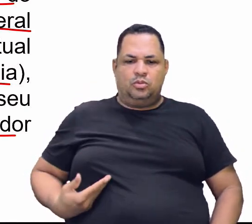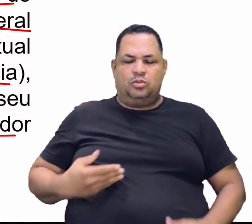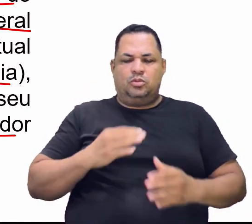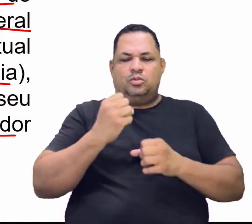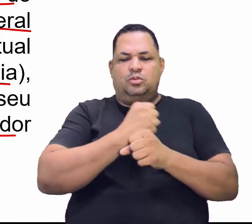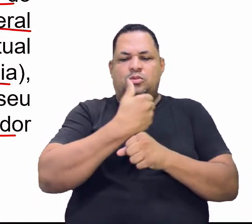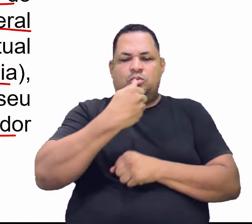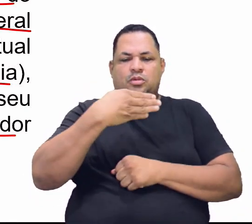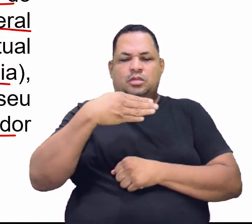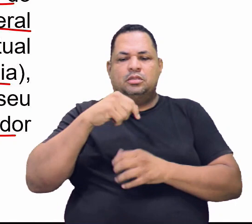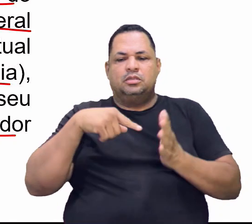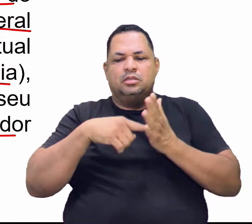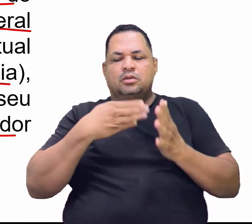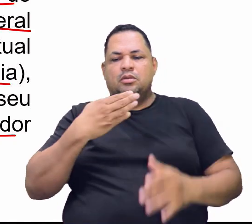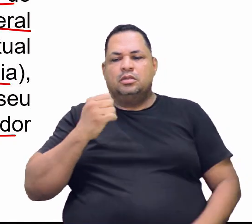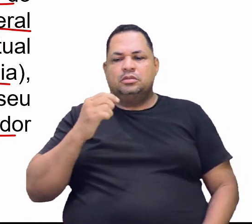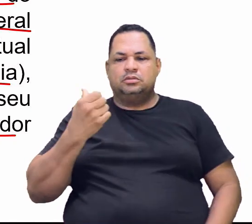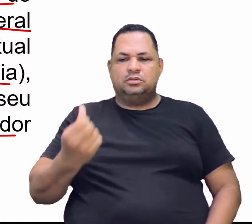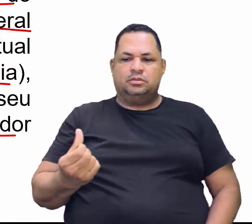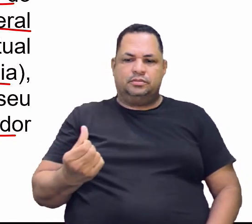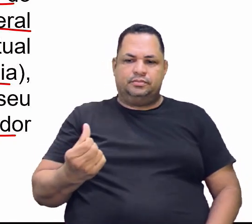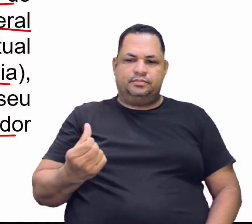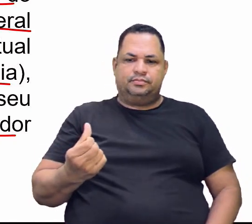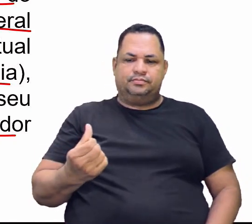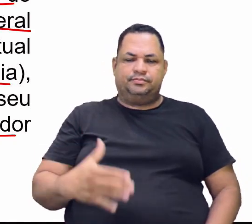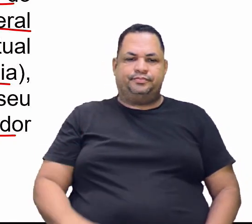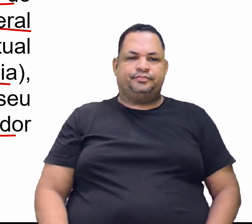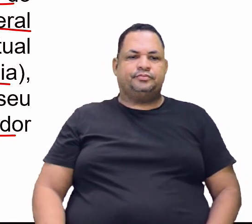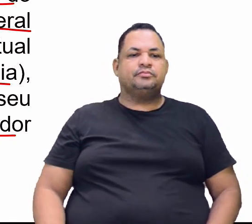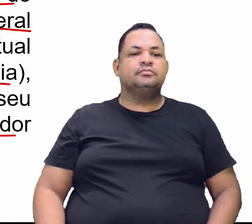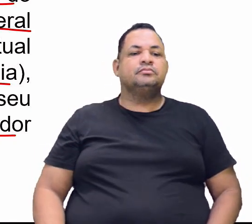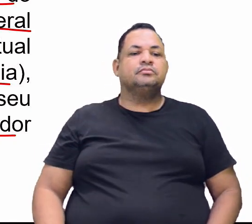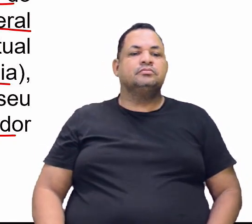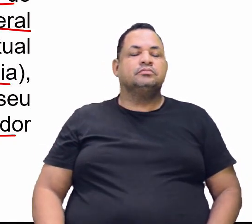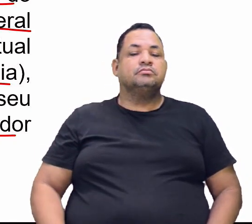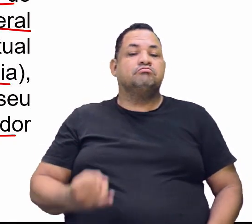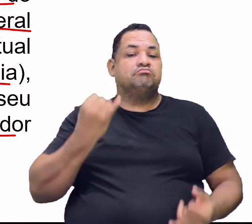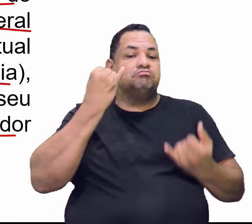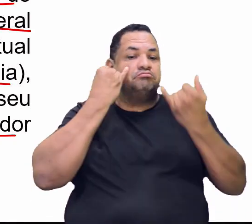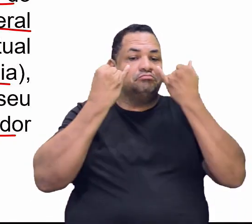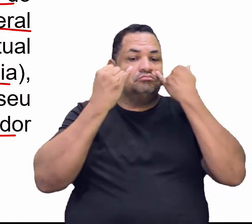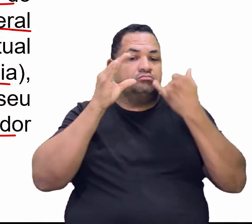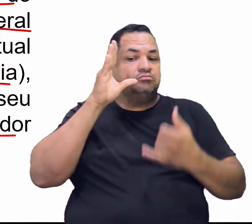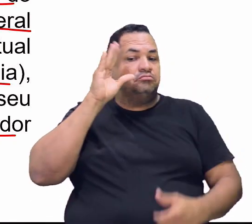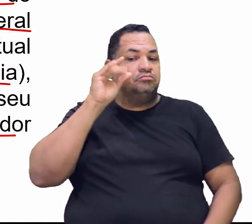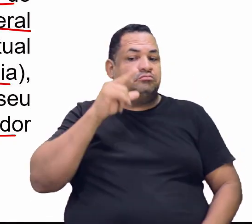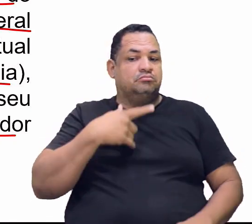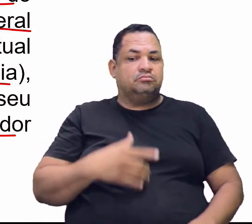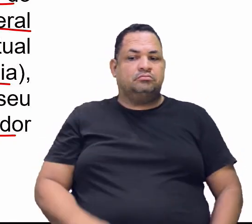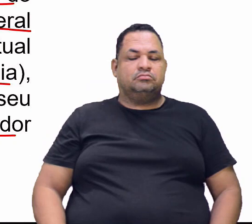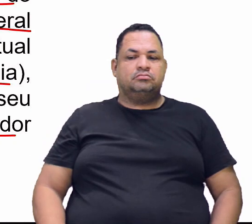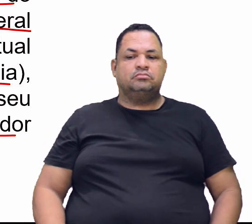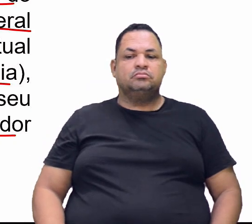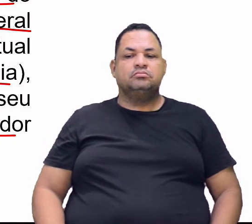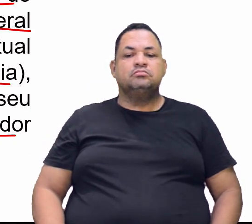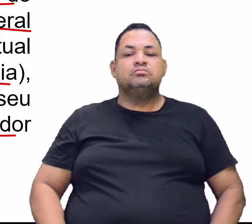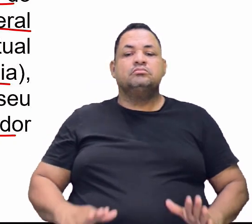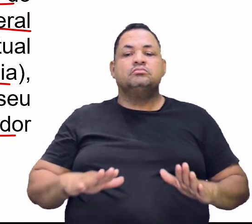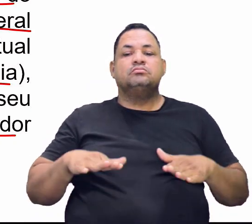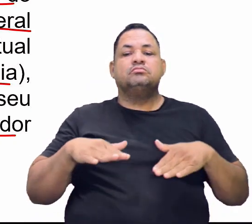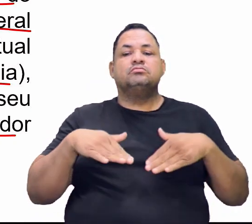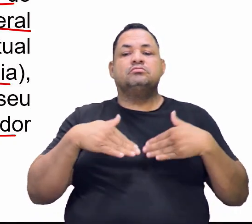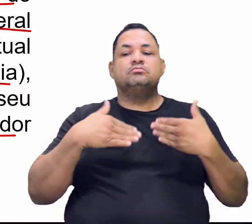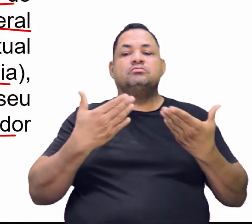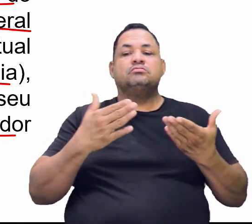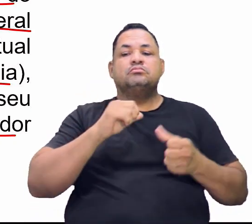de 43 até 46. Olha só essas informações interessantes. Professor, quando é que